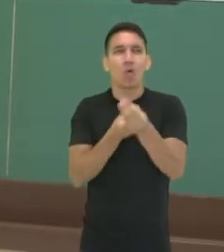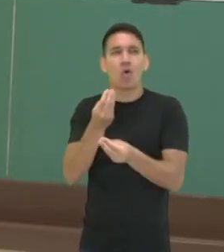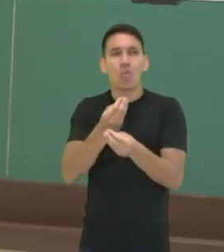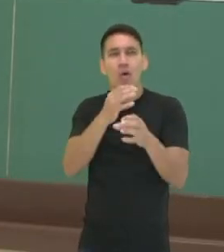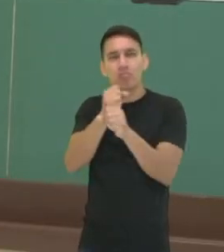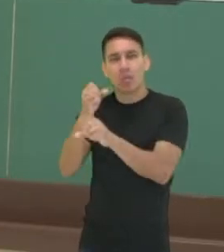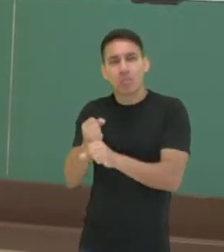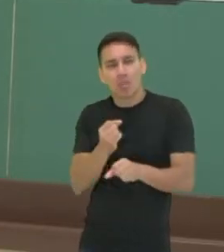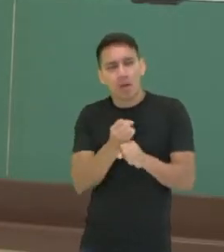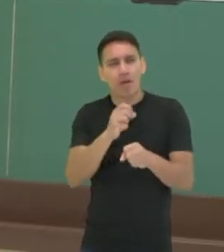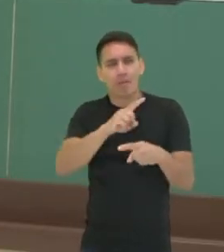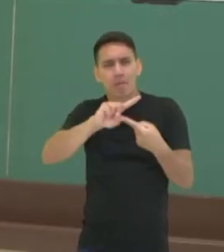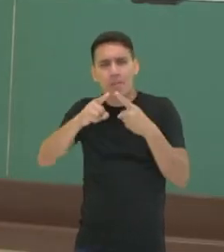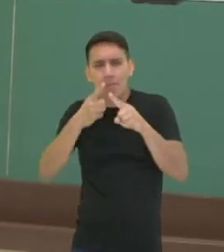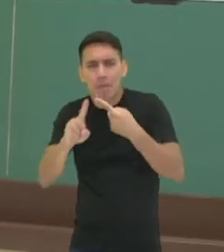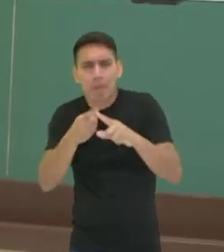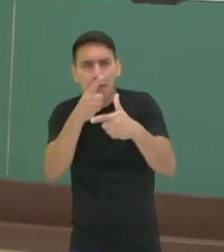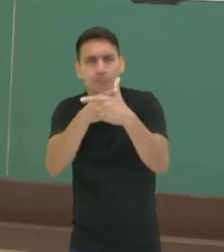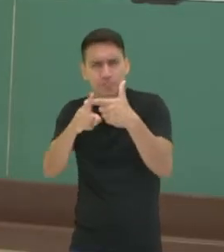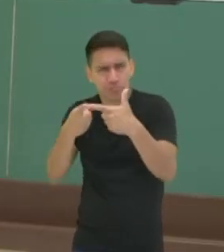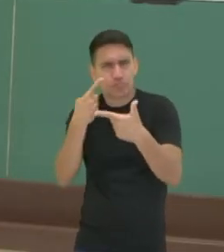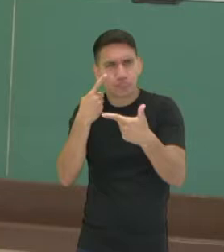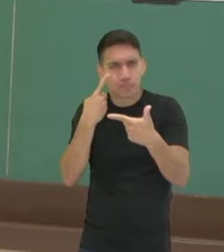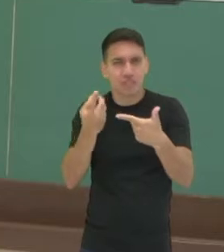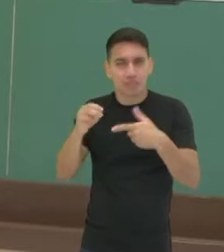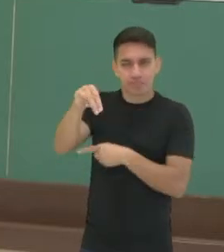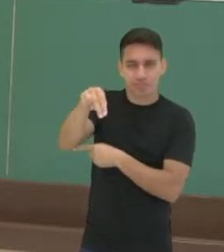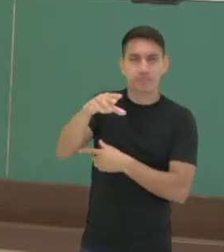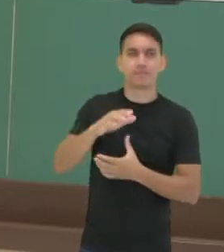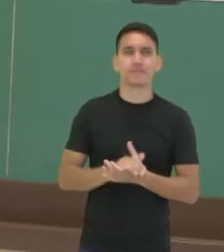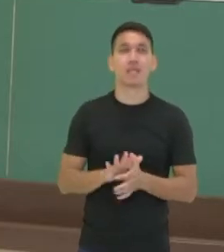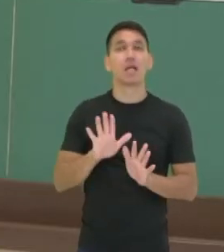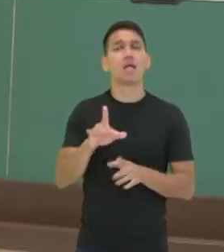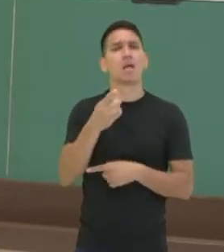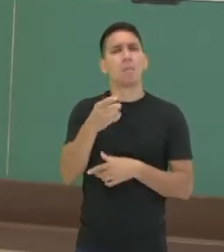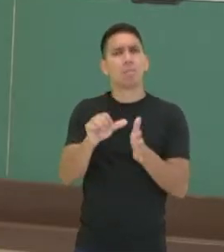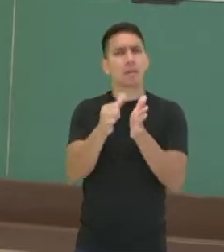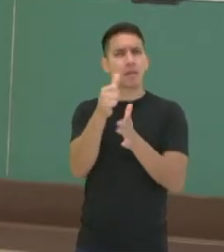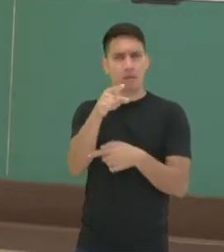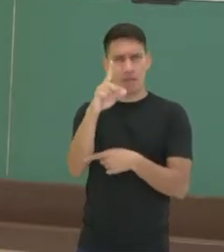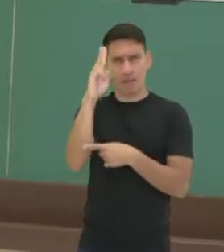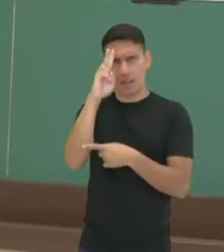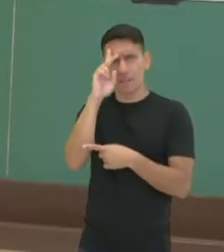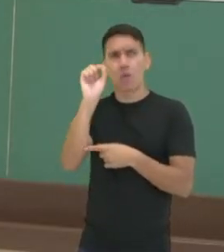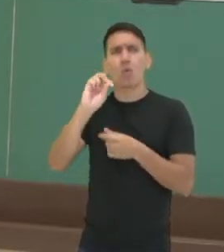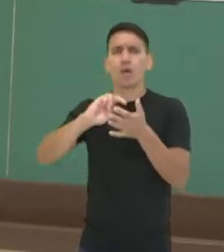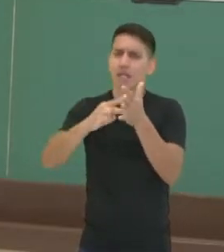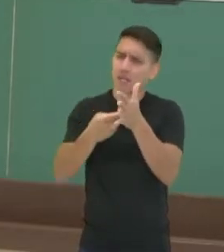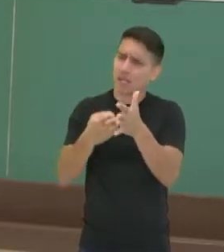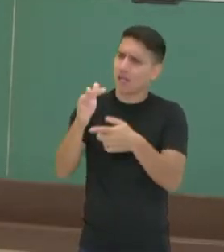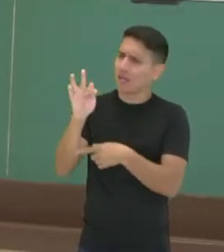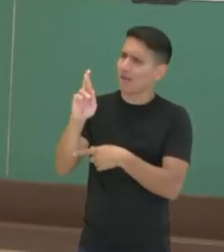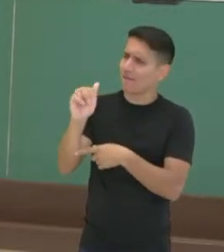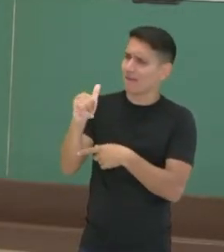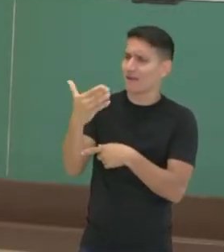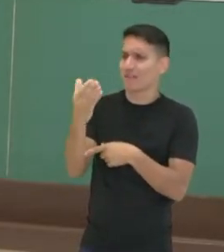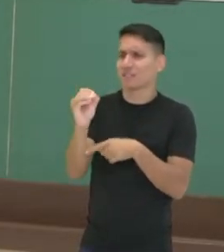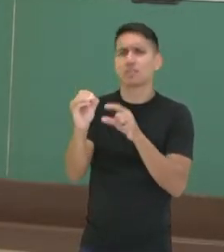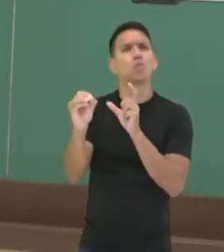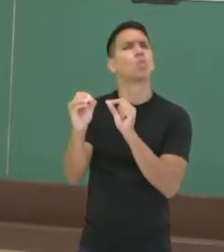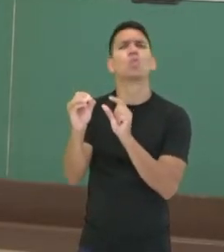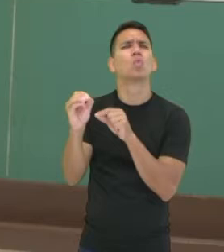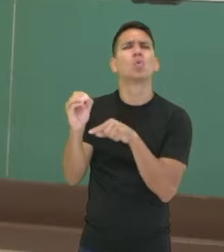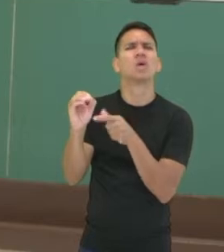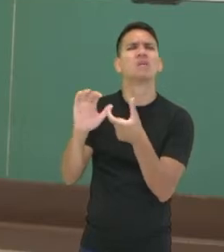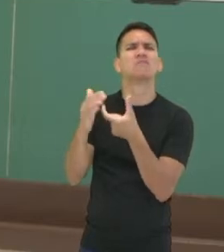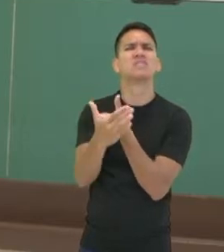nisso? Então, olha só. Então, primeira coisa, vocês lembram o que significa fração? O que é uma fração? O que quer dizer